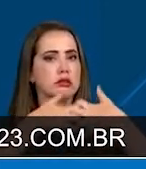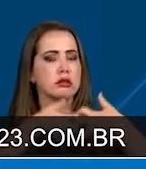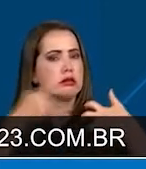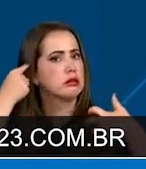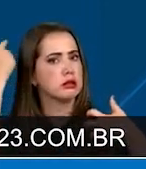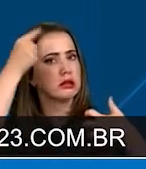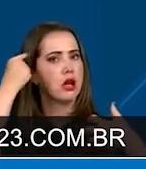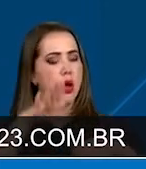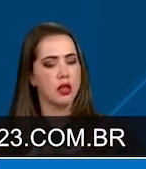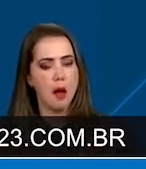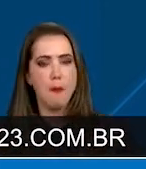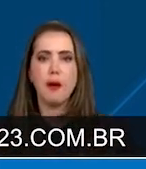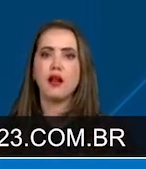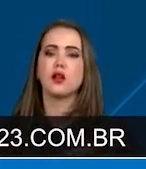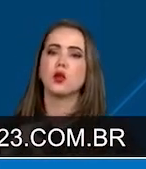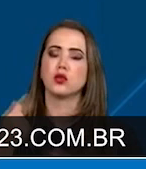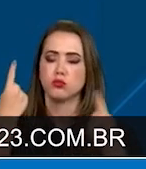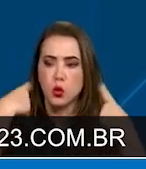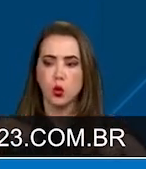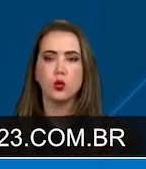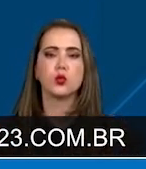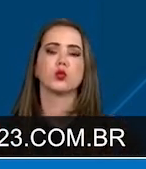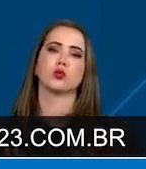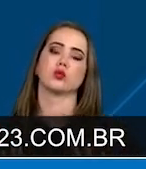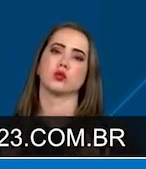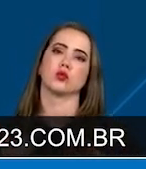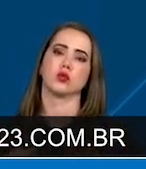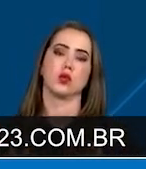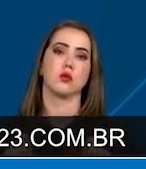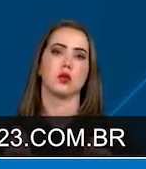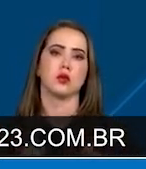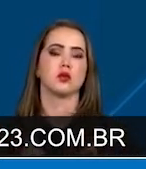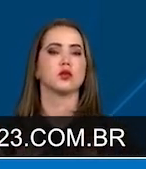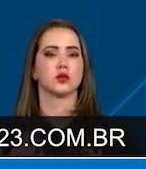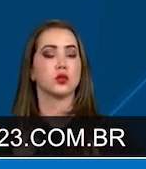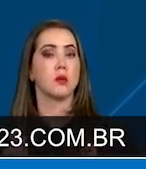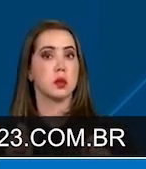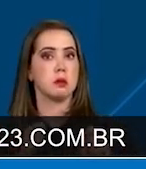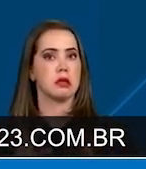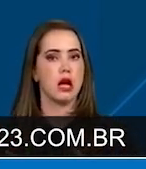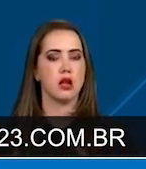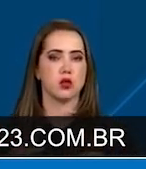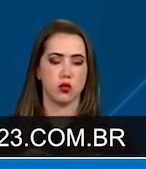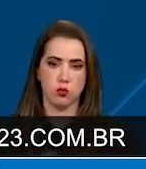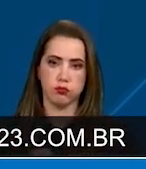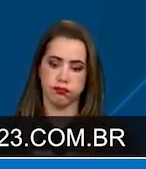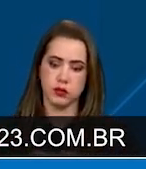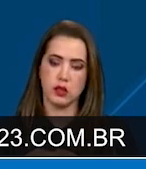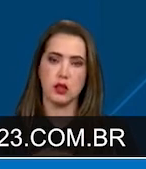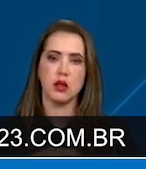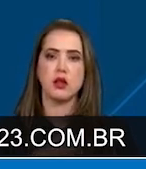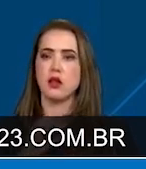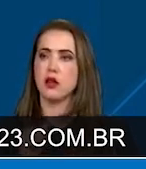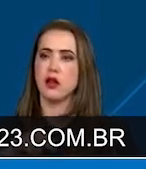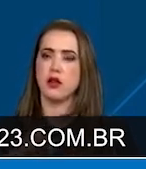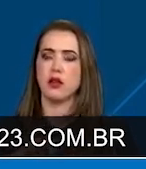da pele, né? Então, todos os tecidos do nosso corpo possuem esses receptores, que nós chamamos de canabinoides, do tipo 1